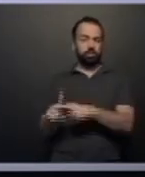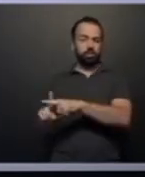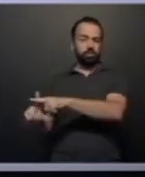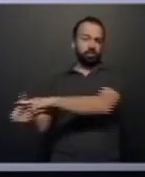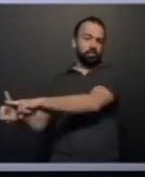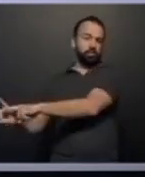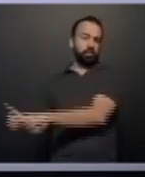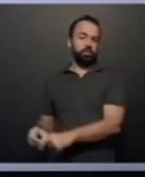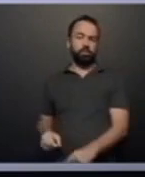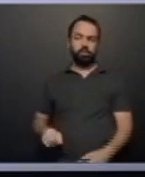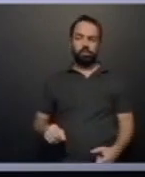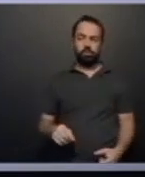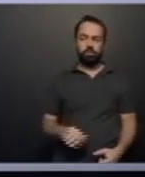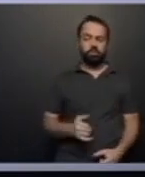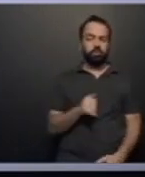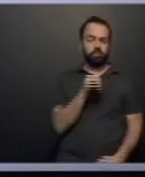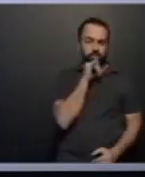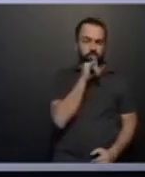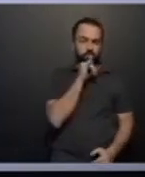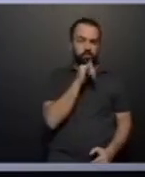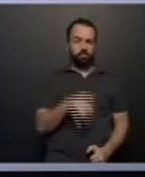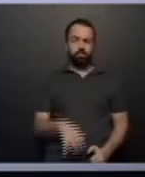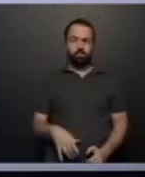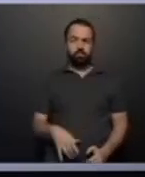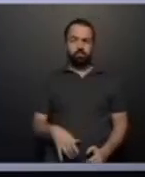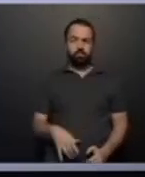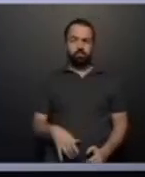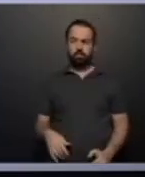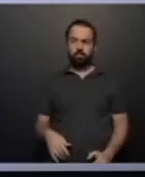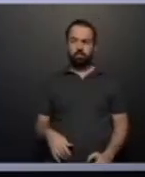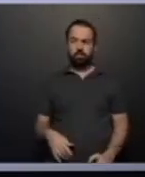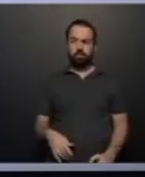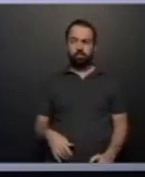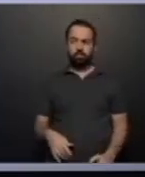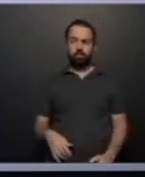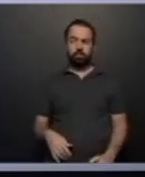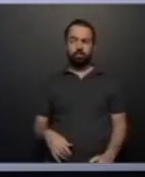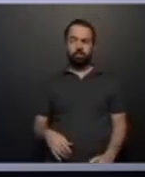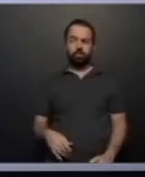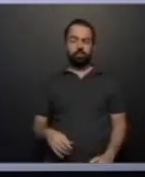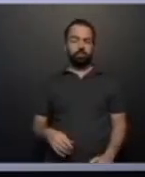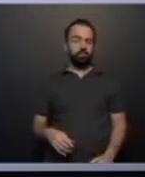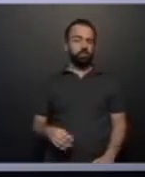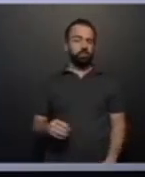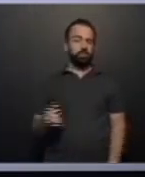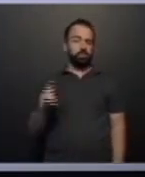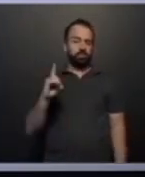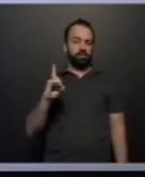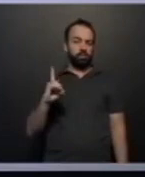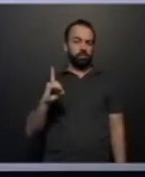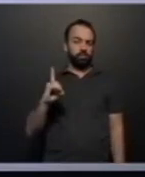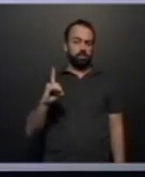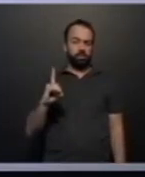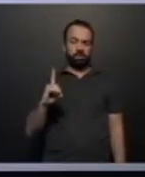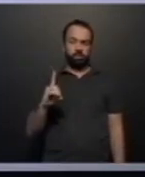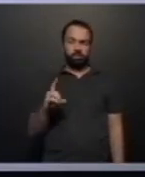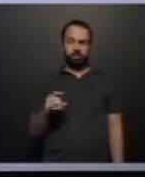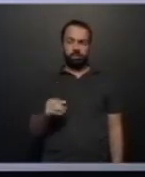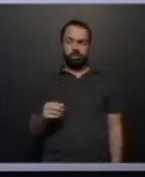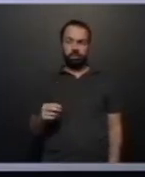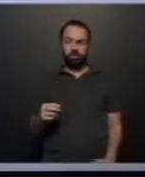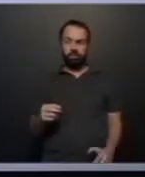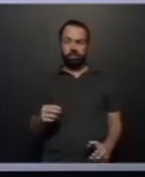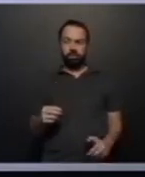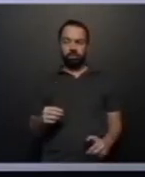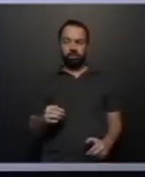Mais um exemplo para a gente finalizar essa parte de simbologia dos conjuntos. Aqui nós temos um intervalo